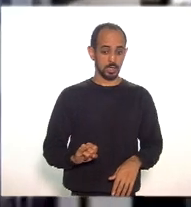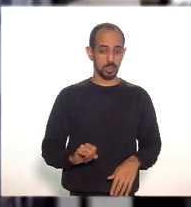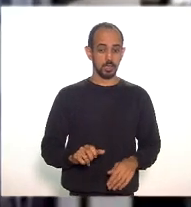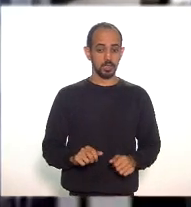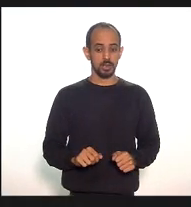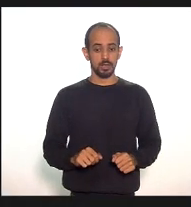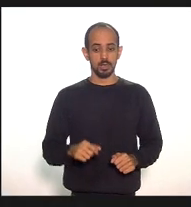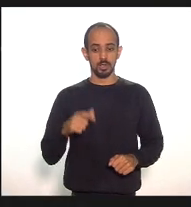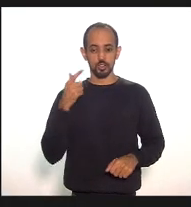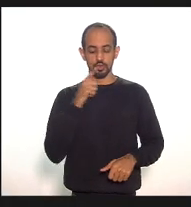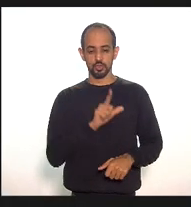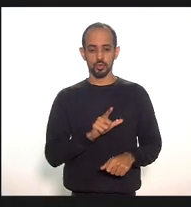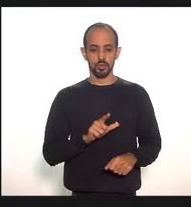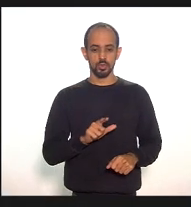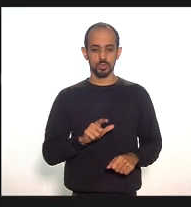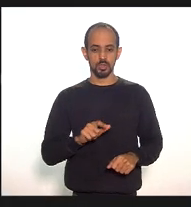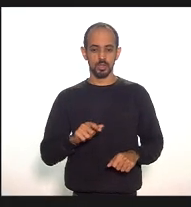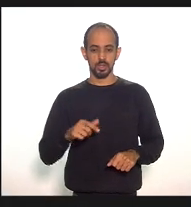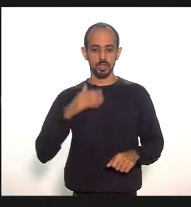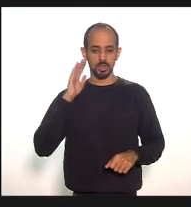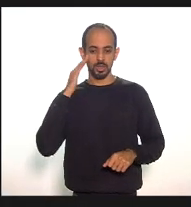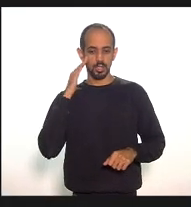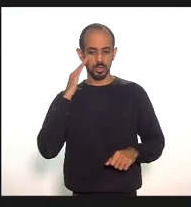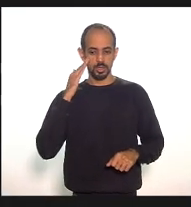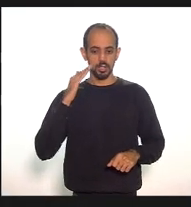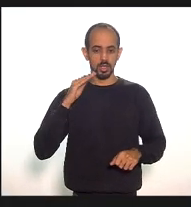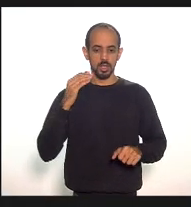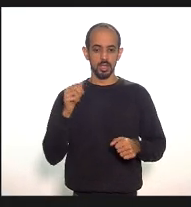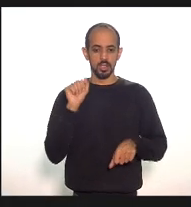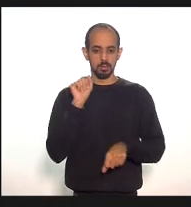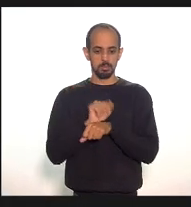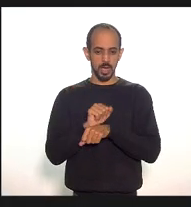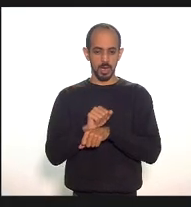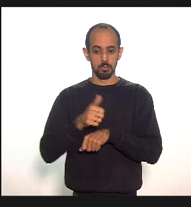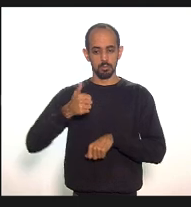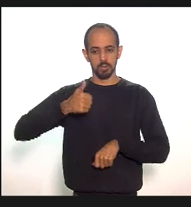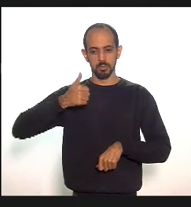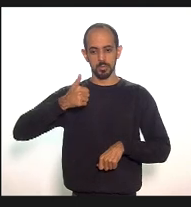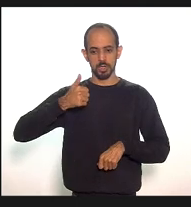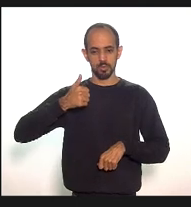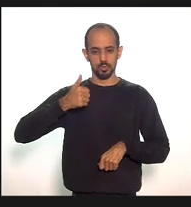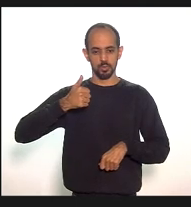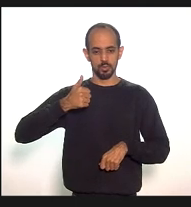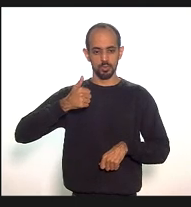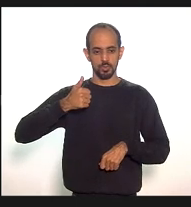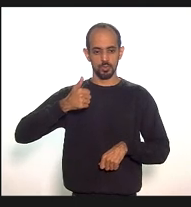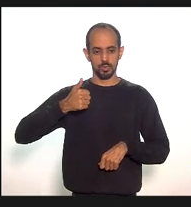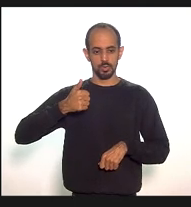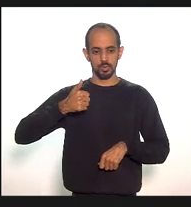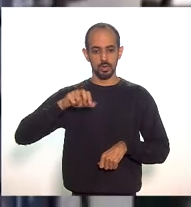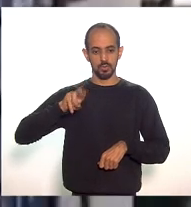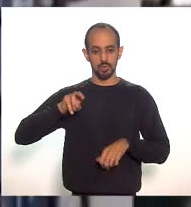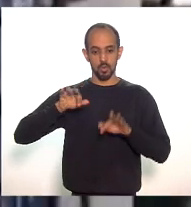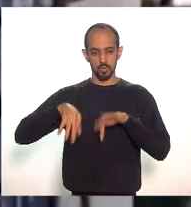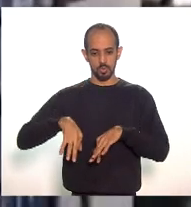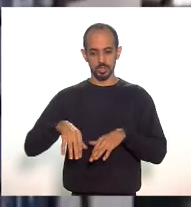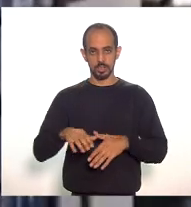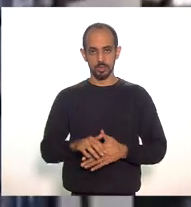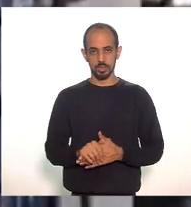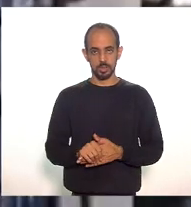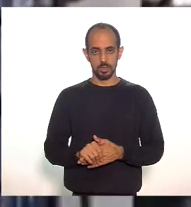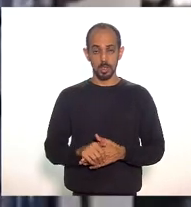gente tá indo na linha de em Barreira Primeiro só concluir do verbo parecer primeiro